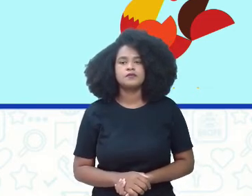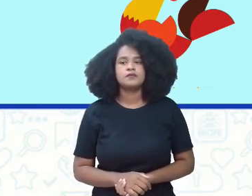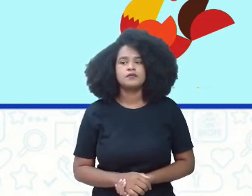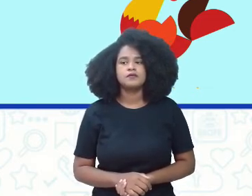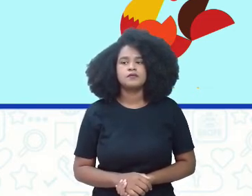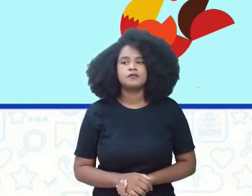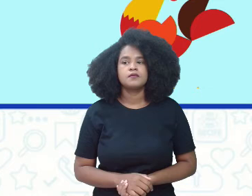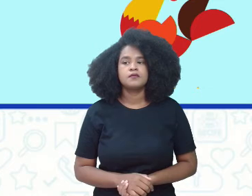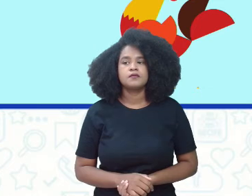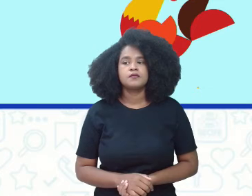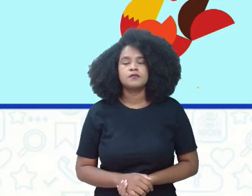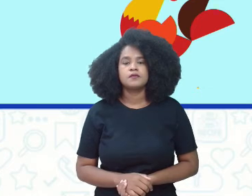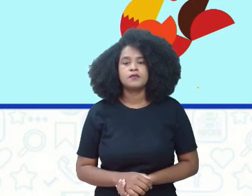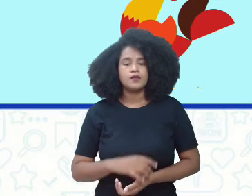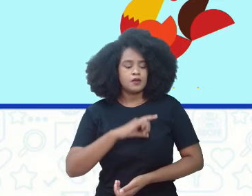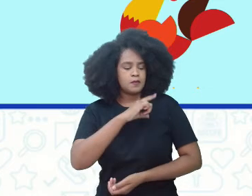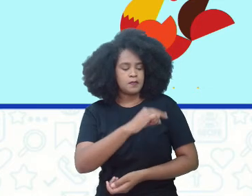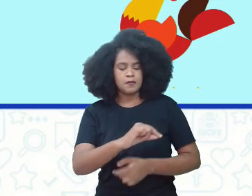Chicambo,